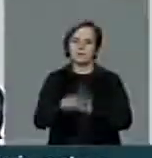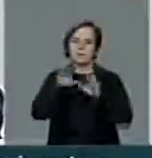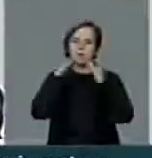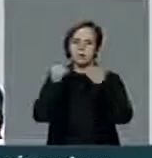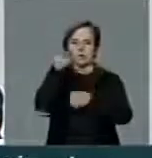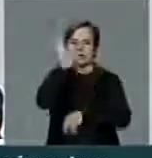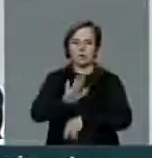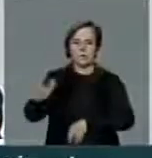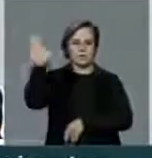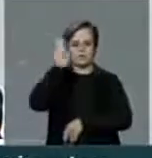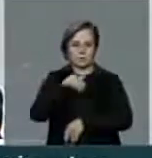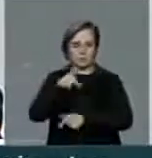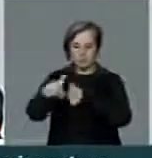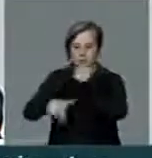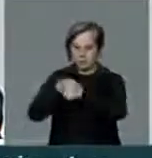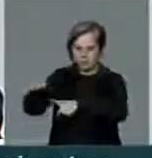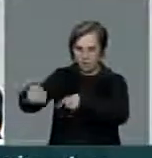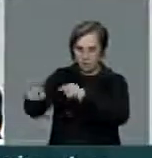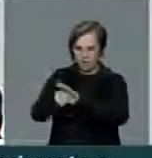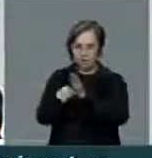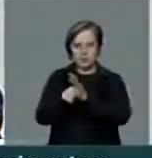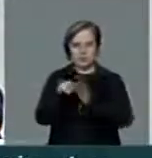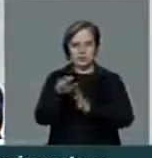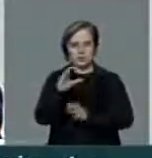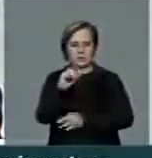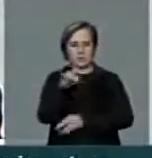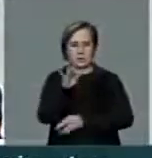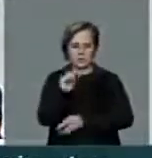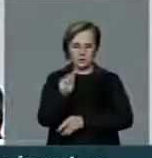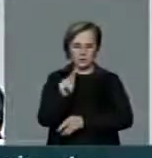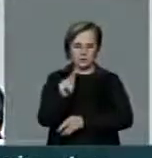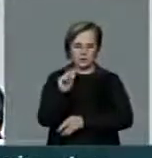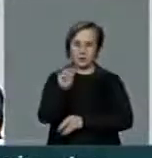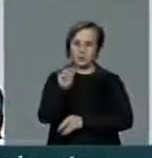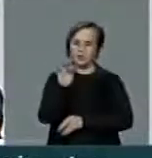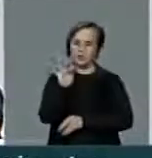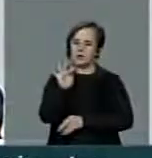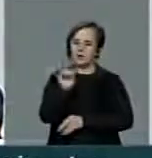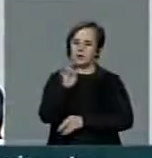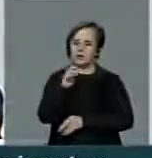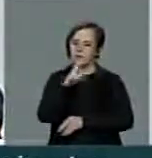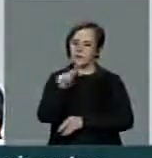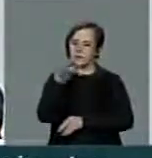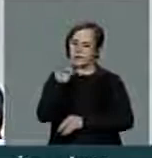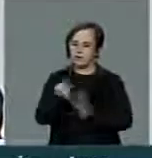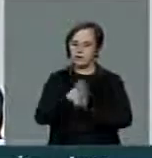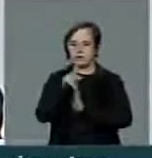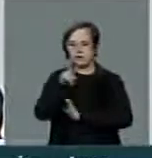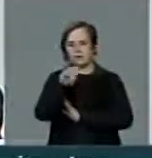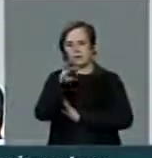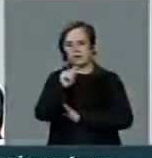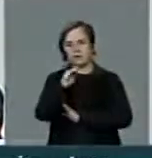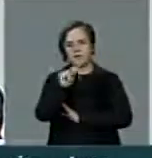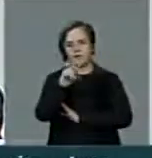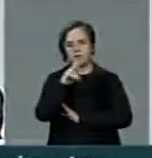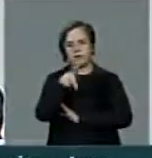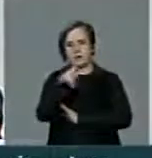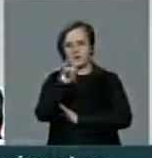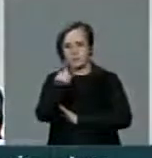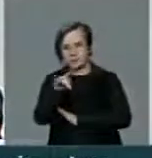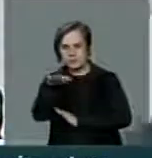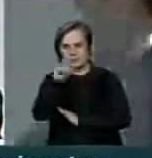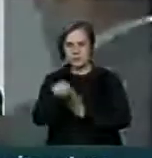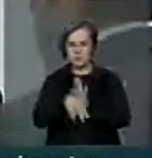Confederação Nacional de Trabalhadores da Agricultura, a CONTAG, a FETRAF, a Via Campesina, duas organizações